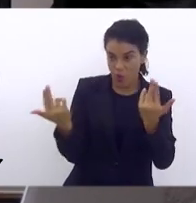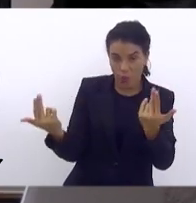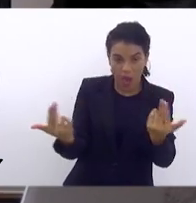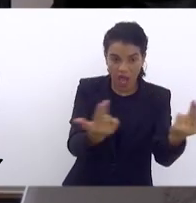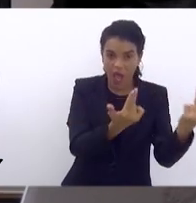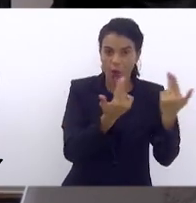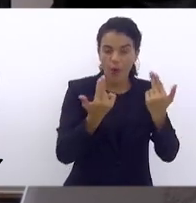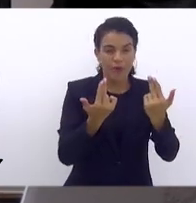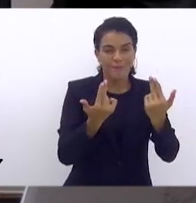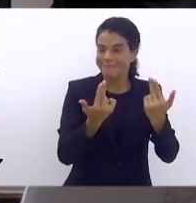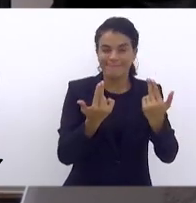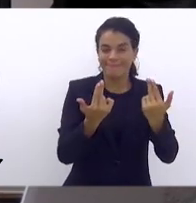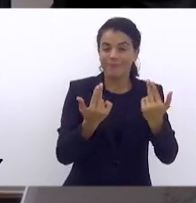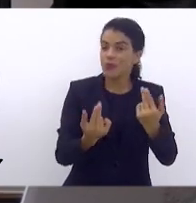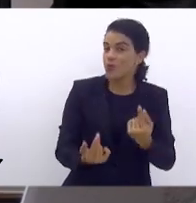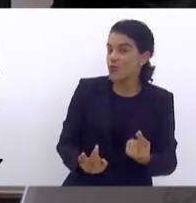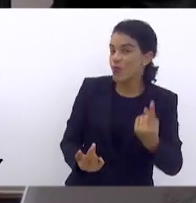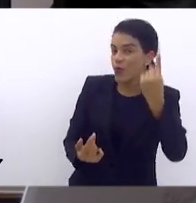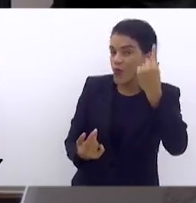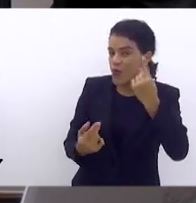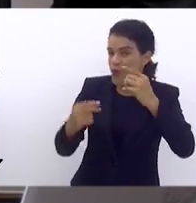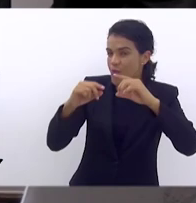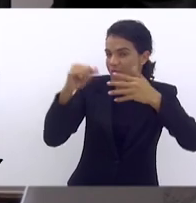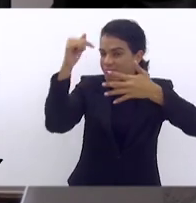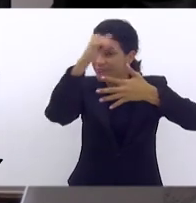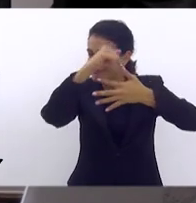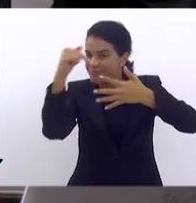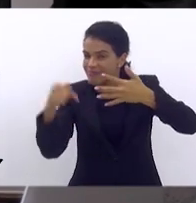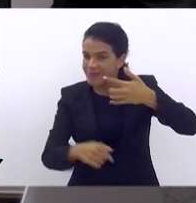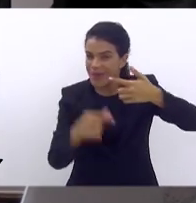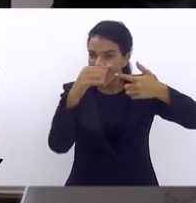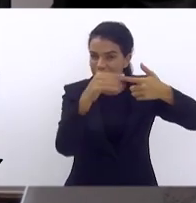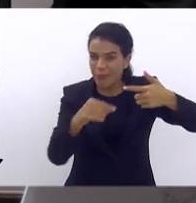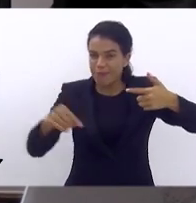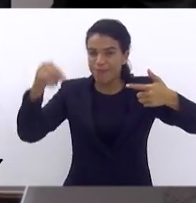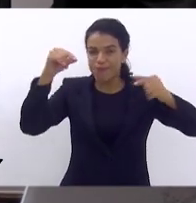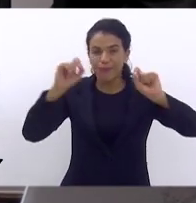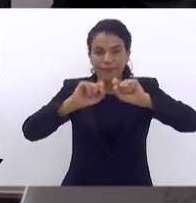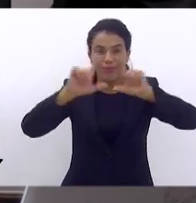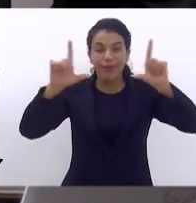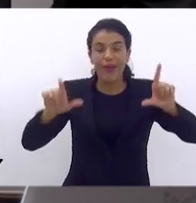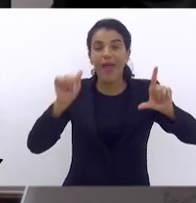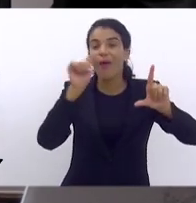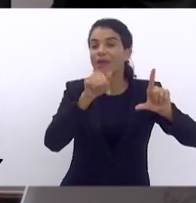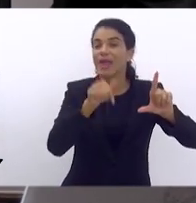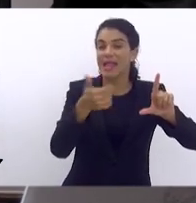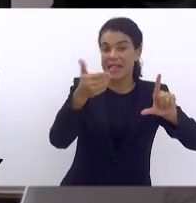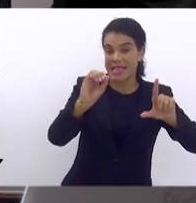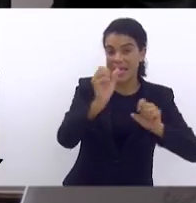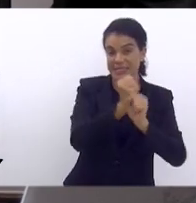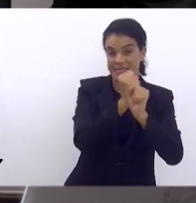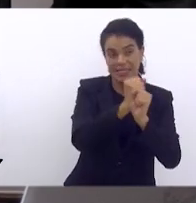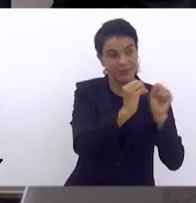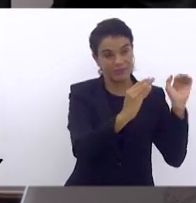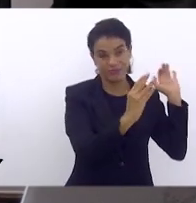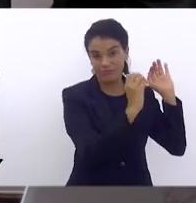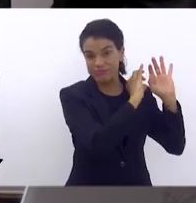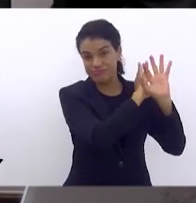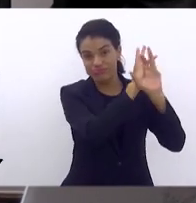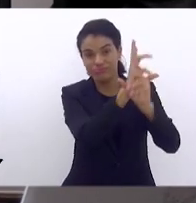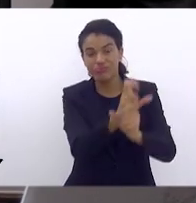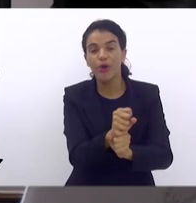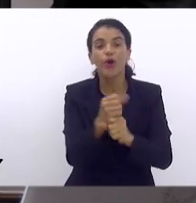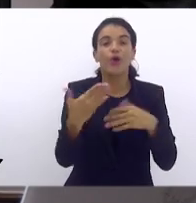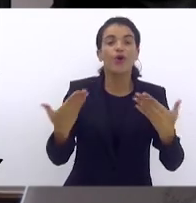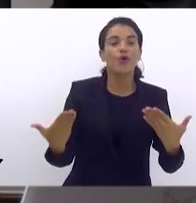todos uma das um dos critérios utilizados por esse algoritmo era que nos últimos 10 anos é qual